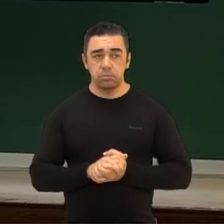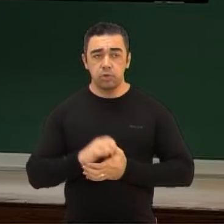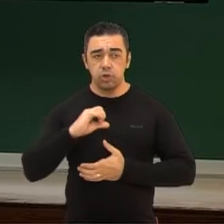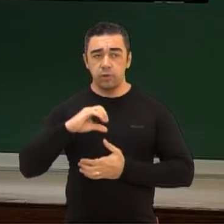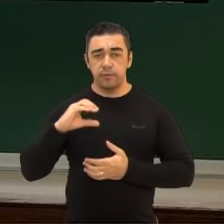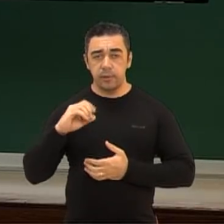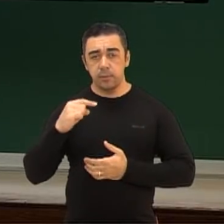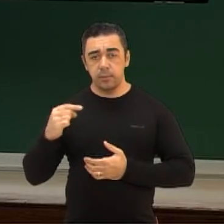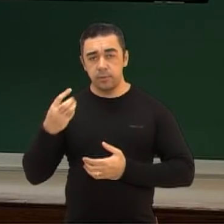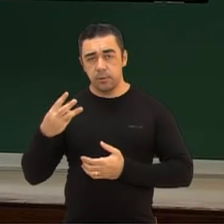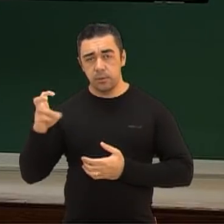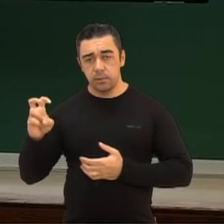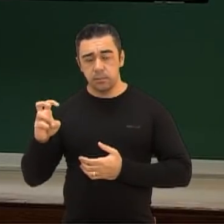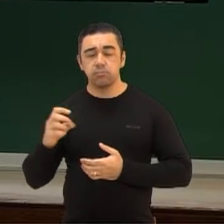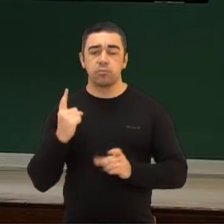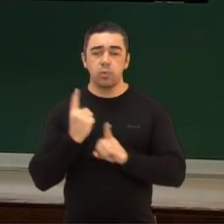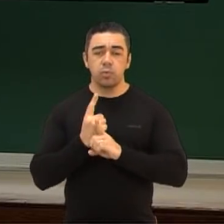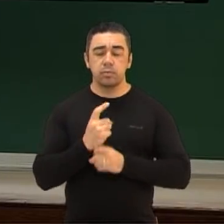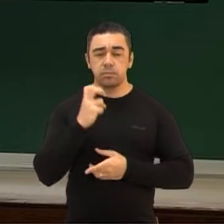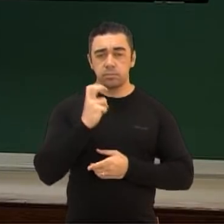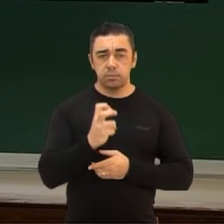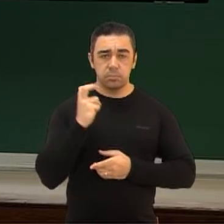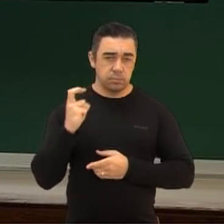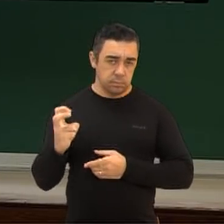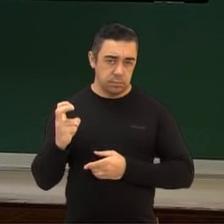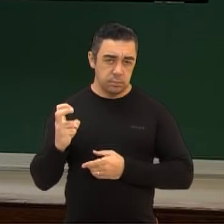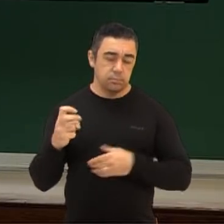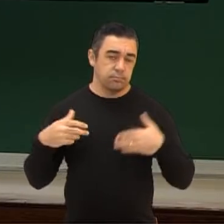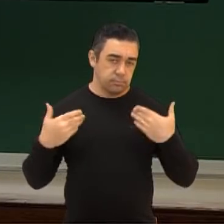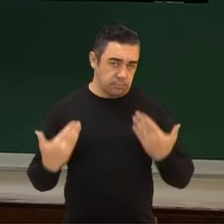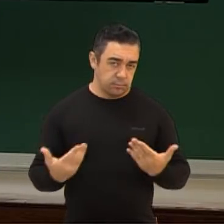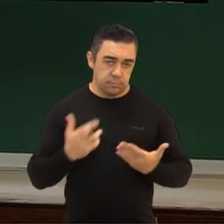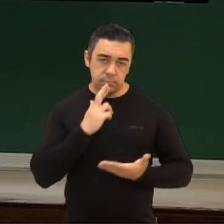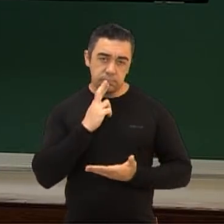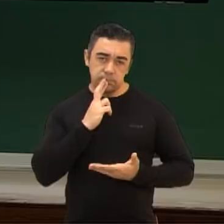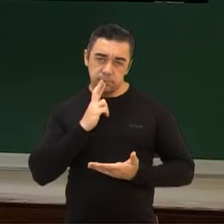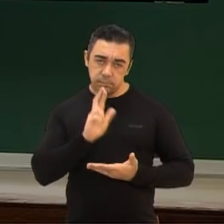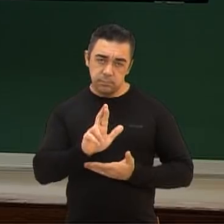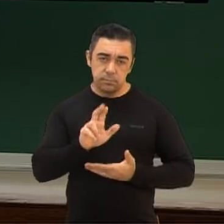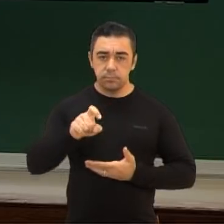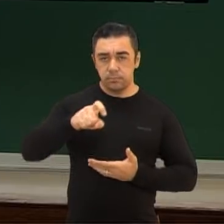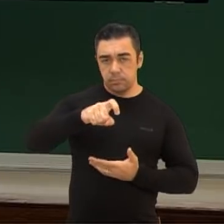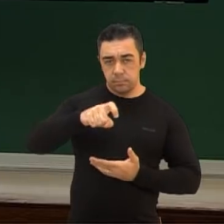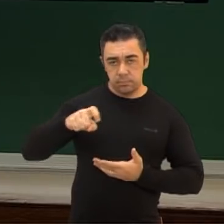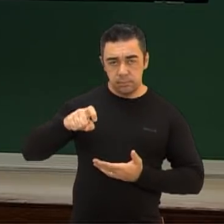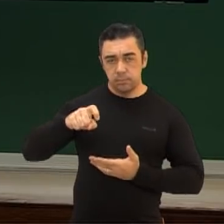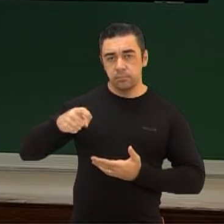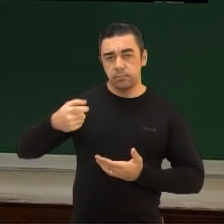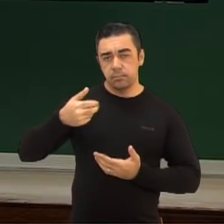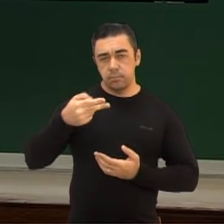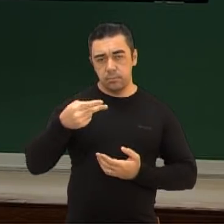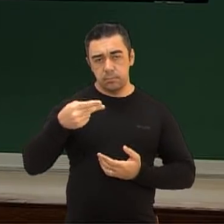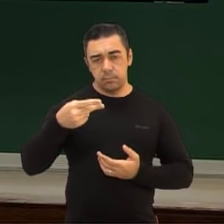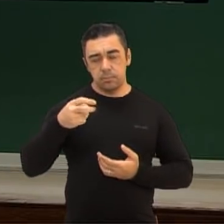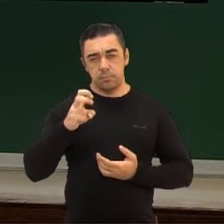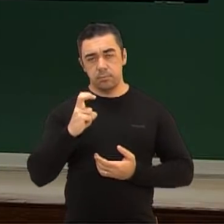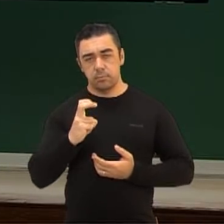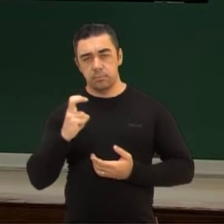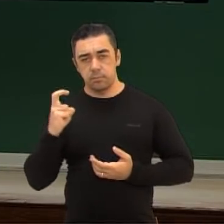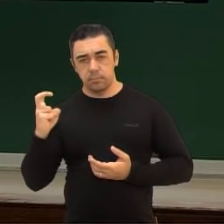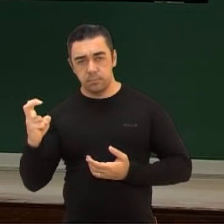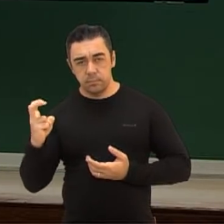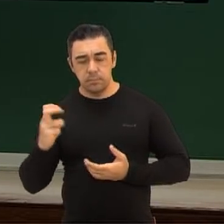90 menos 35 tenho que é 55 graus. Então, temos que